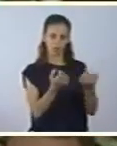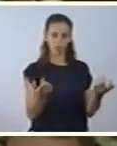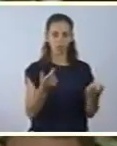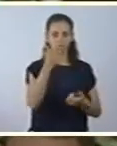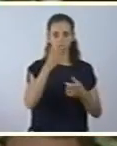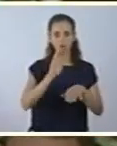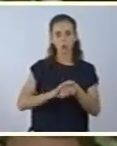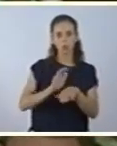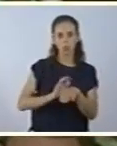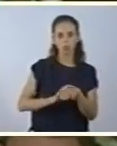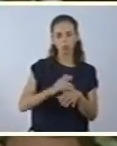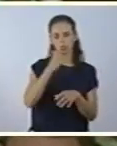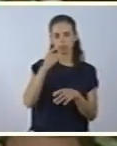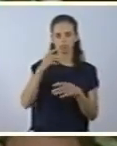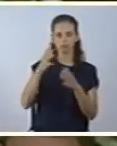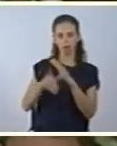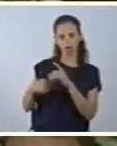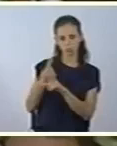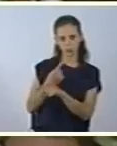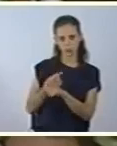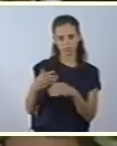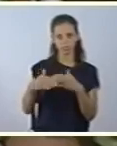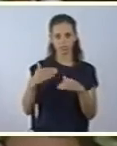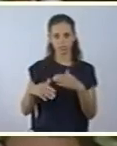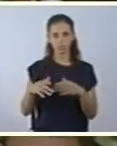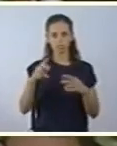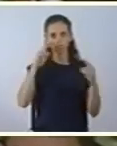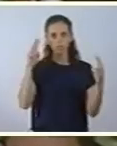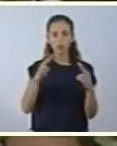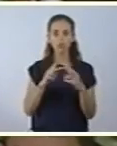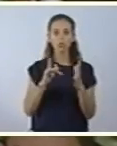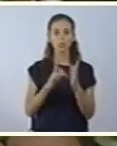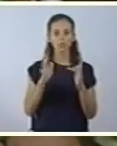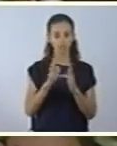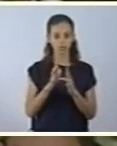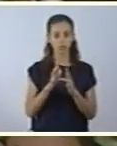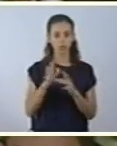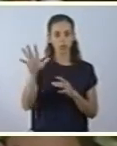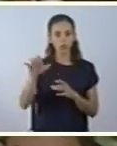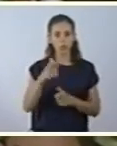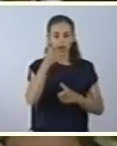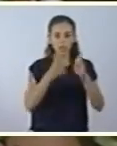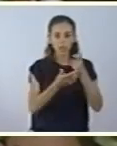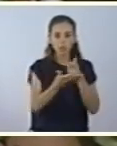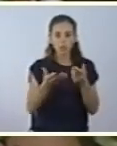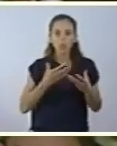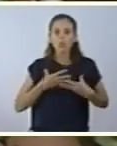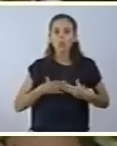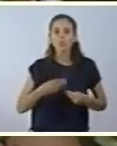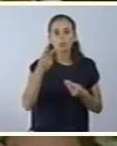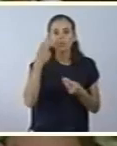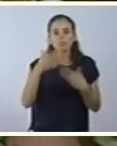os pecadores e os transgressores. O encontro com Cristo trouxe a esta gente o gosto para